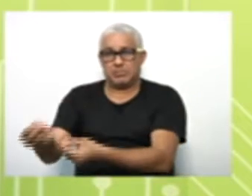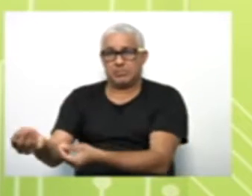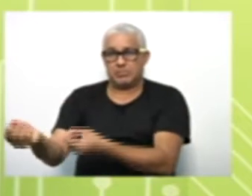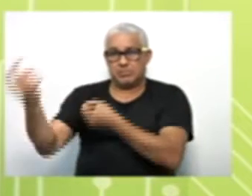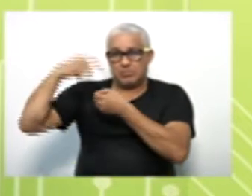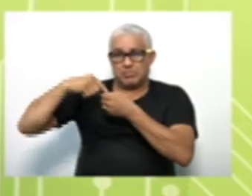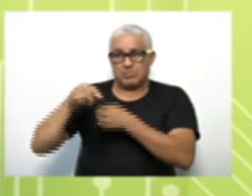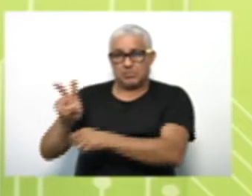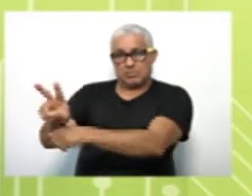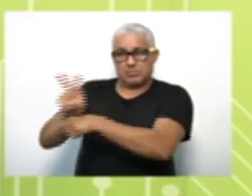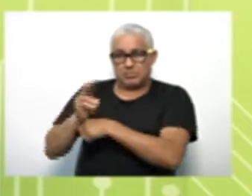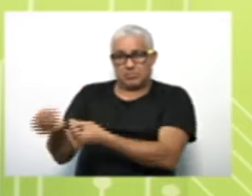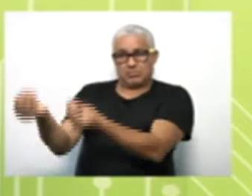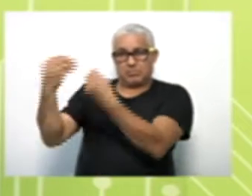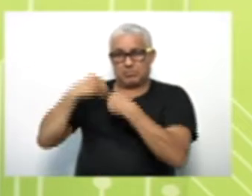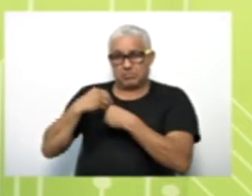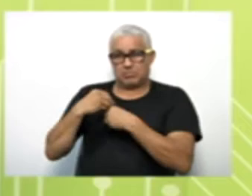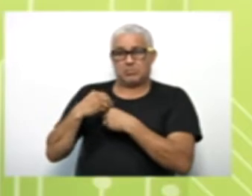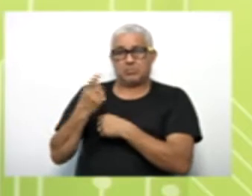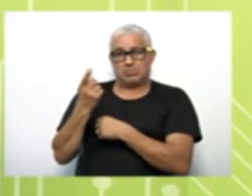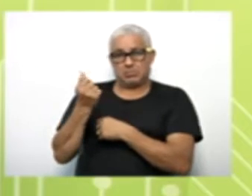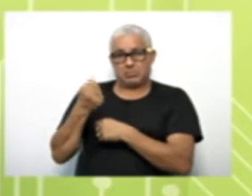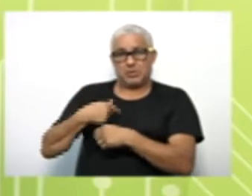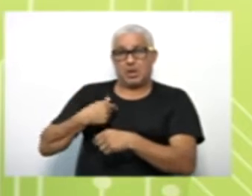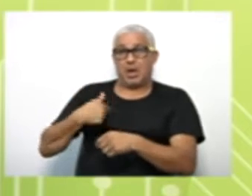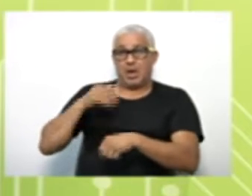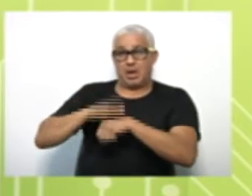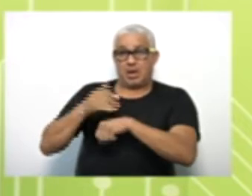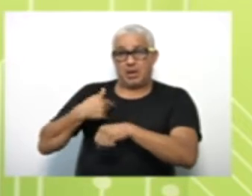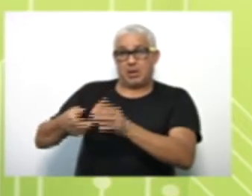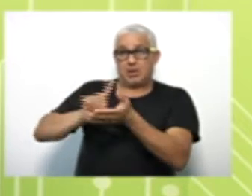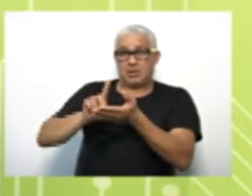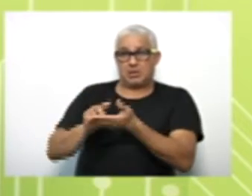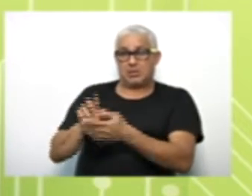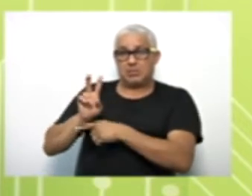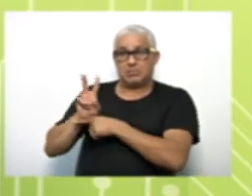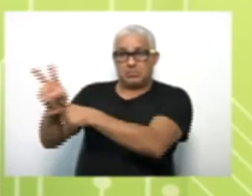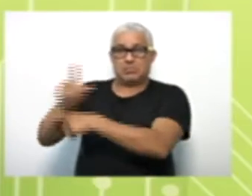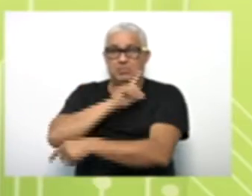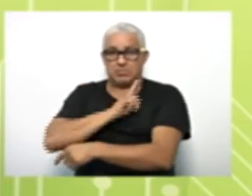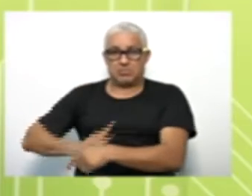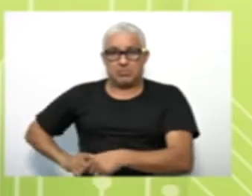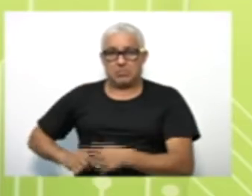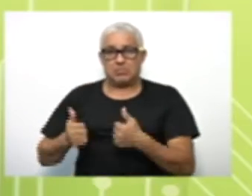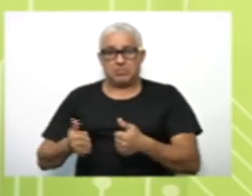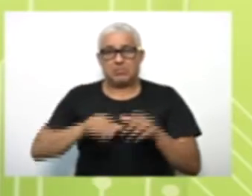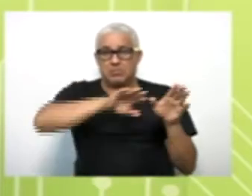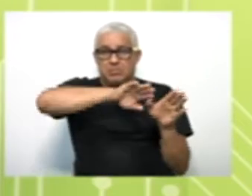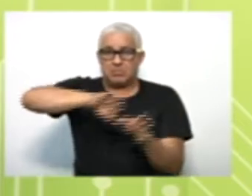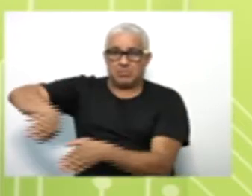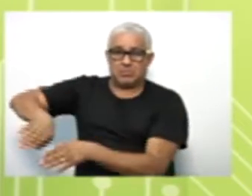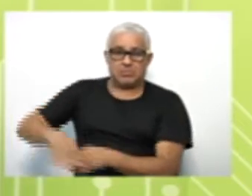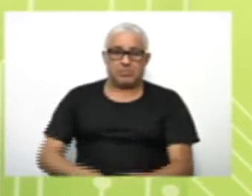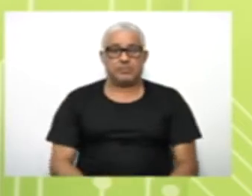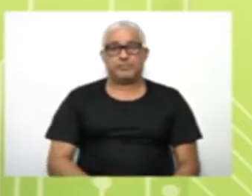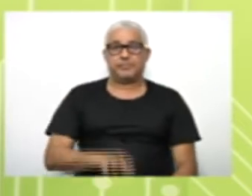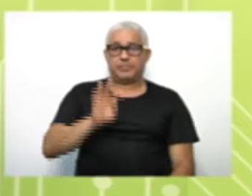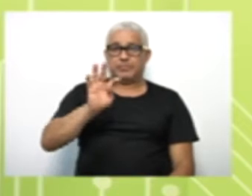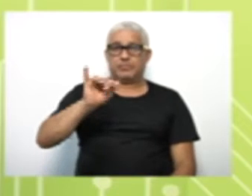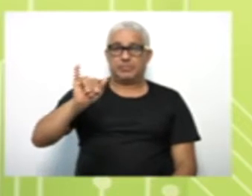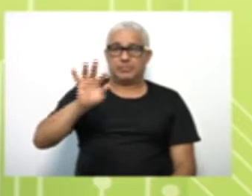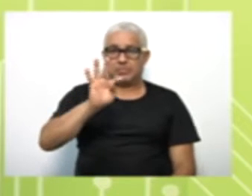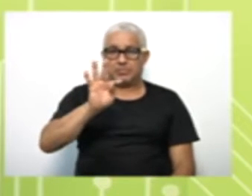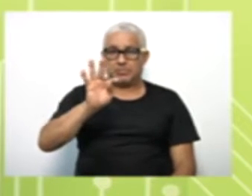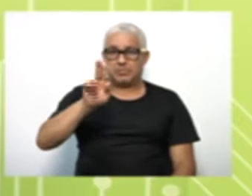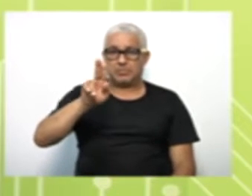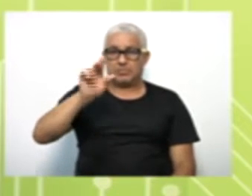os devidos rendimentos que foi negociado. Uma outra situação é que os títulos do governo, os títulos da